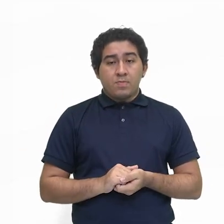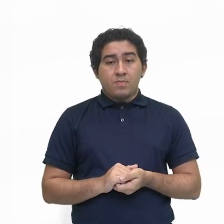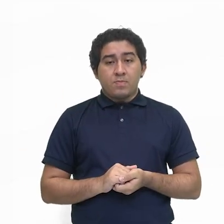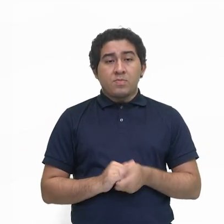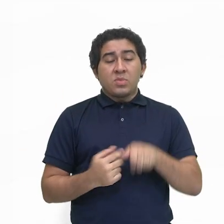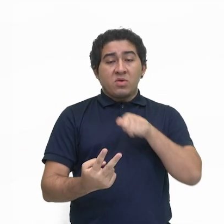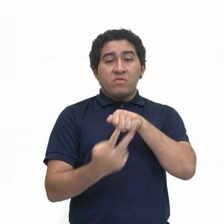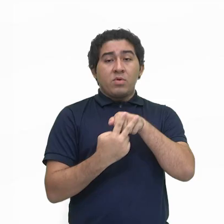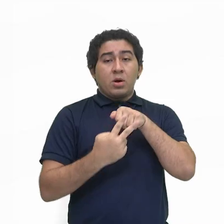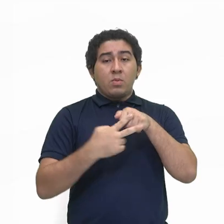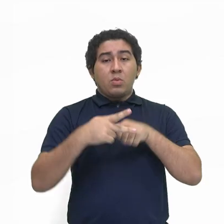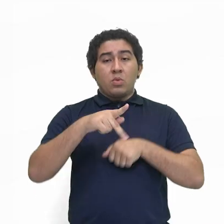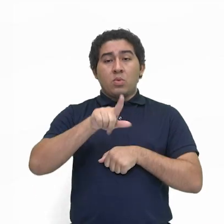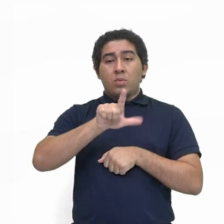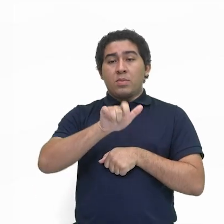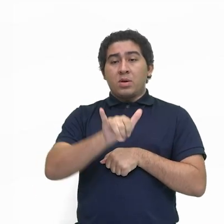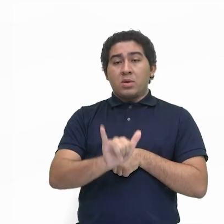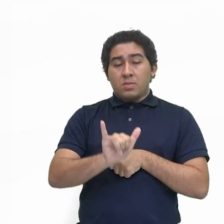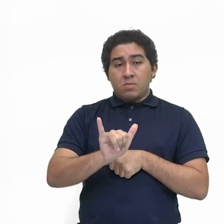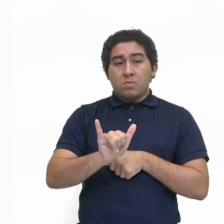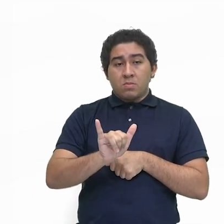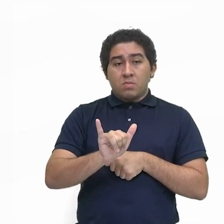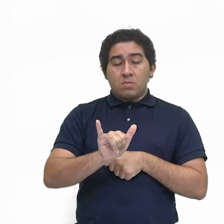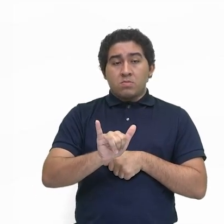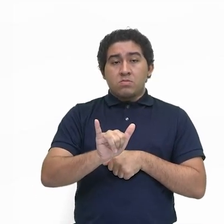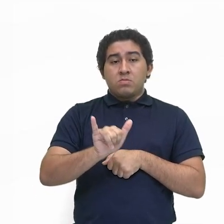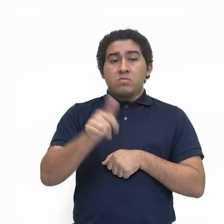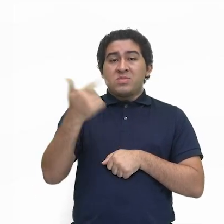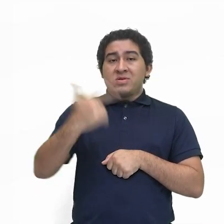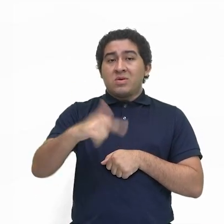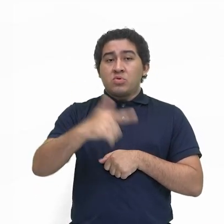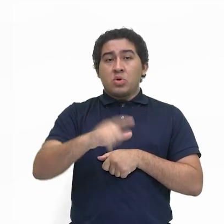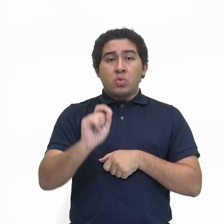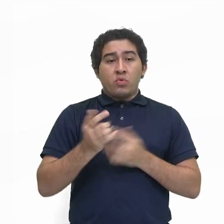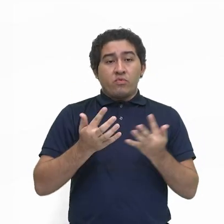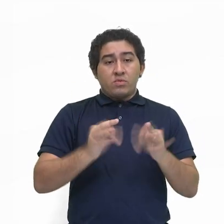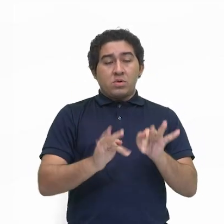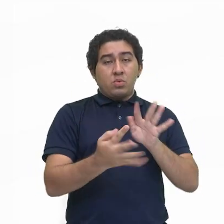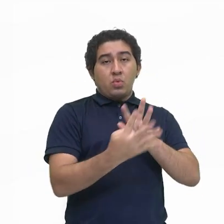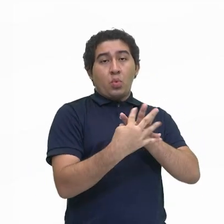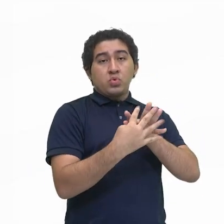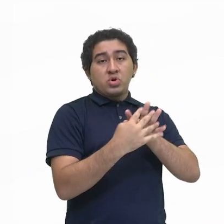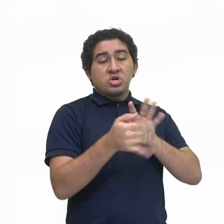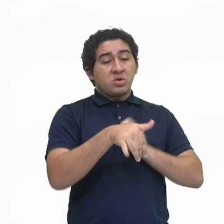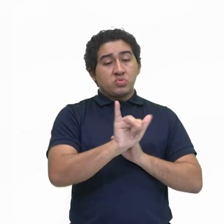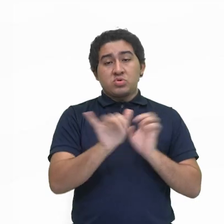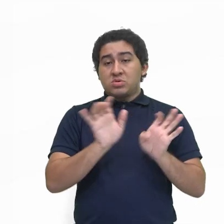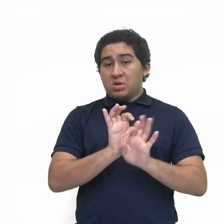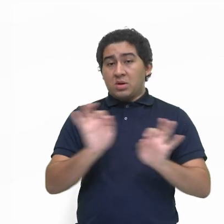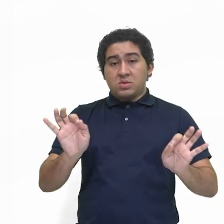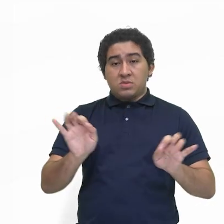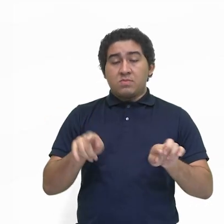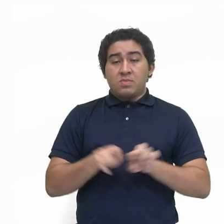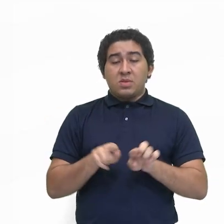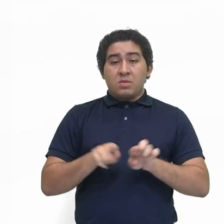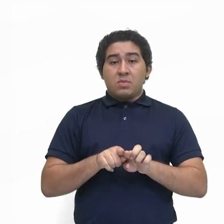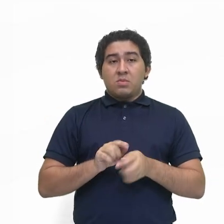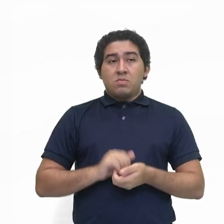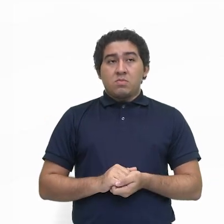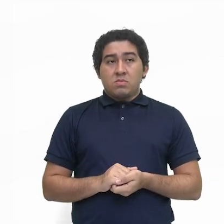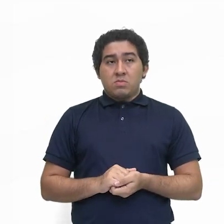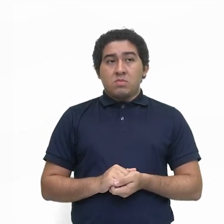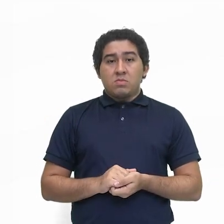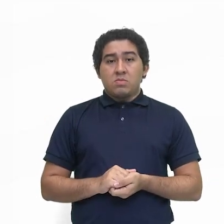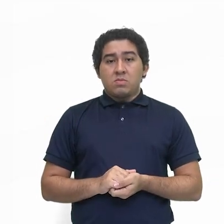O verbo play, ele não termina em consoante y, ele não termina em consoante,